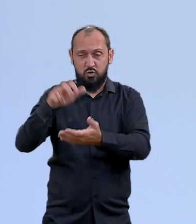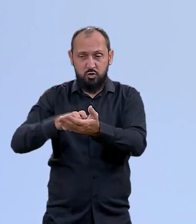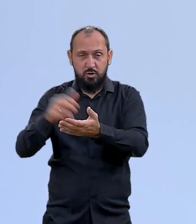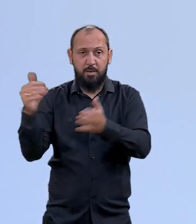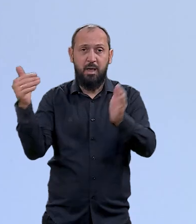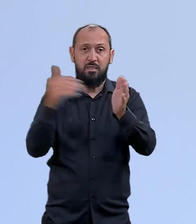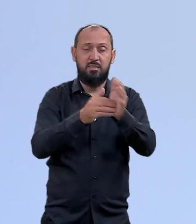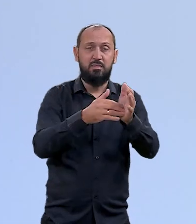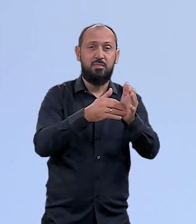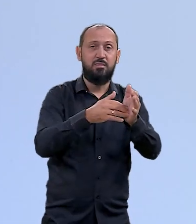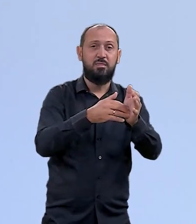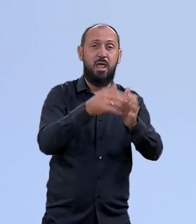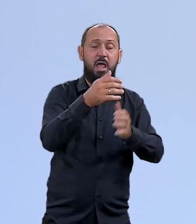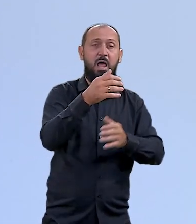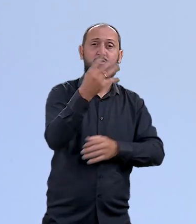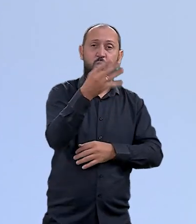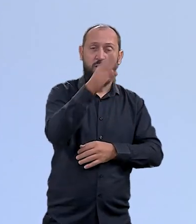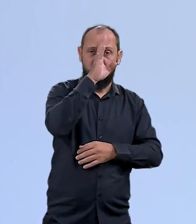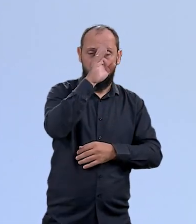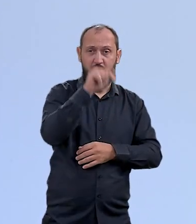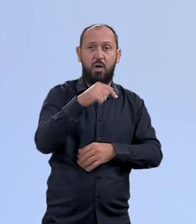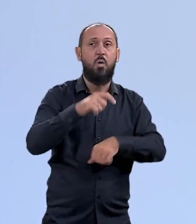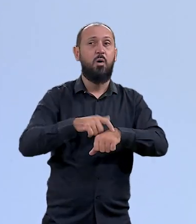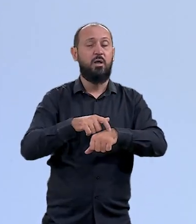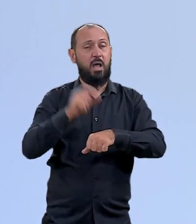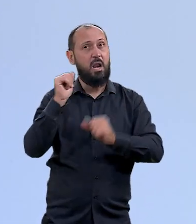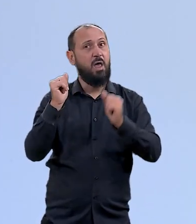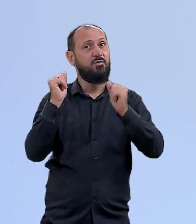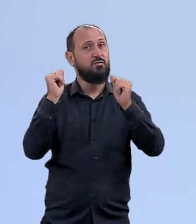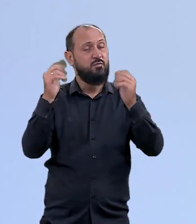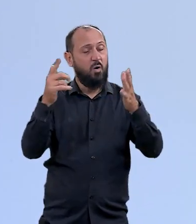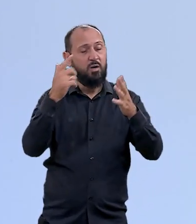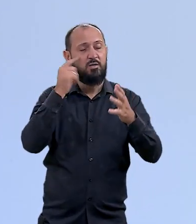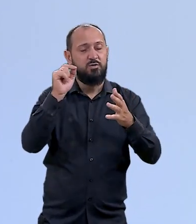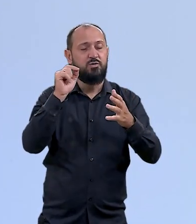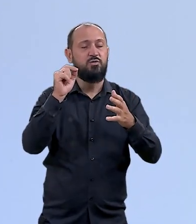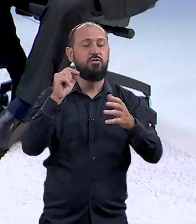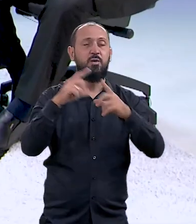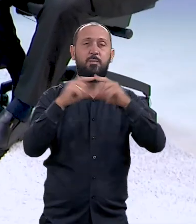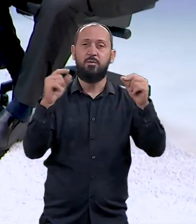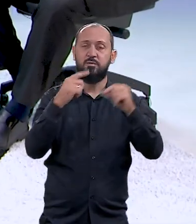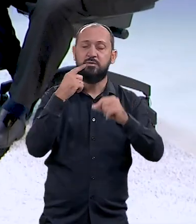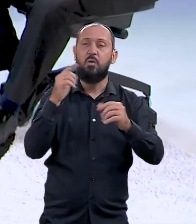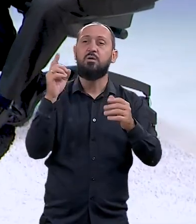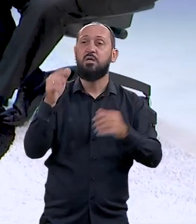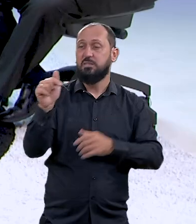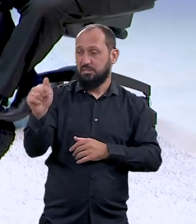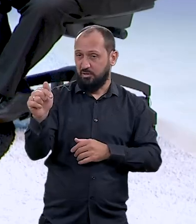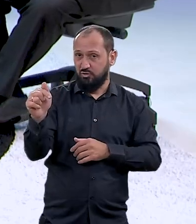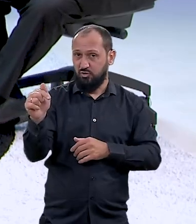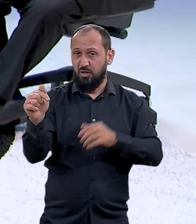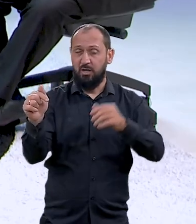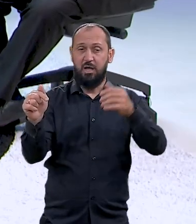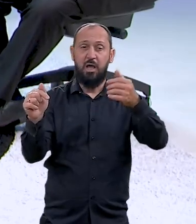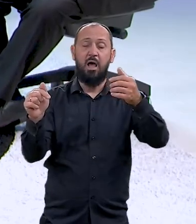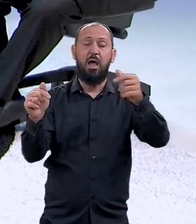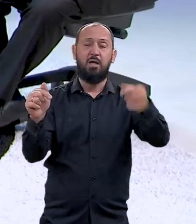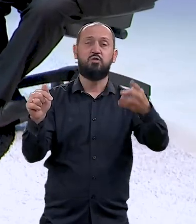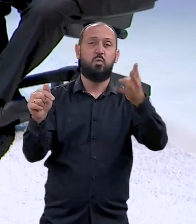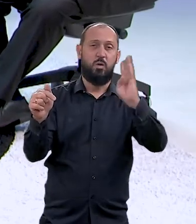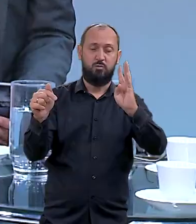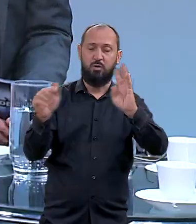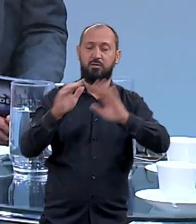Brasília. Então, o horário de votação no domingo, 6 de outubro, 7 da manhã às 16 horas. Muito obrigado. A gente